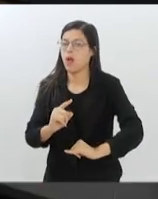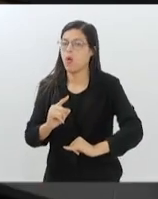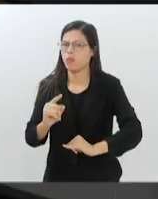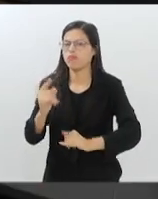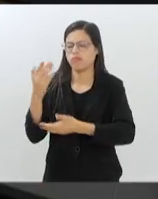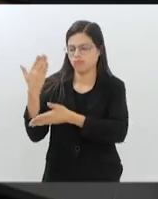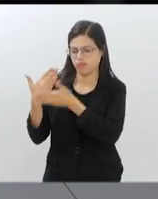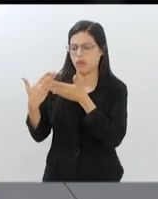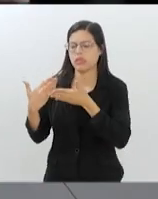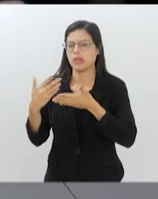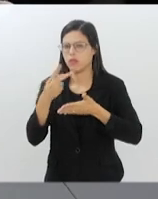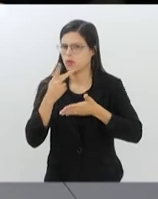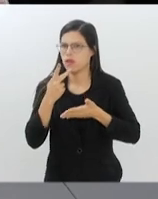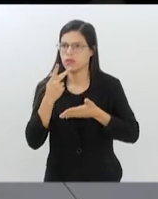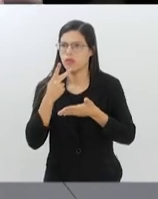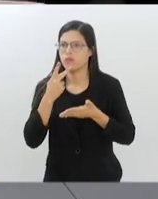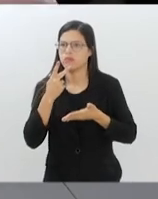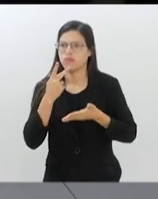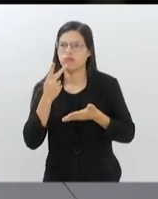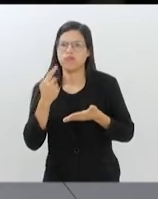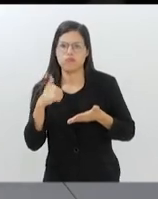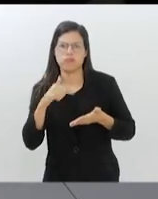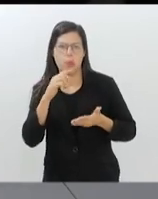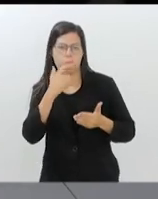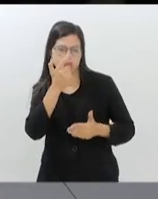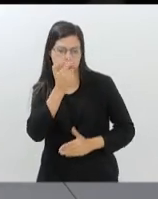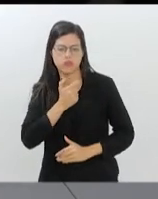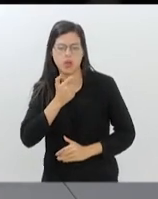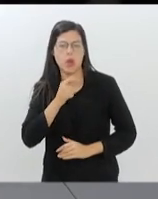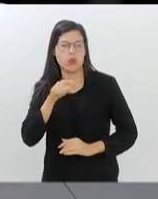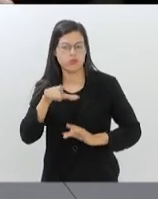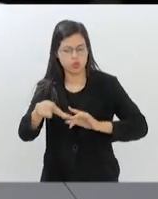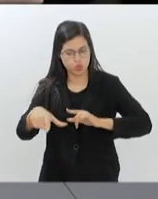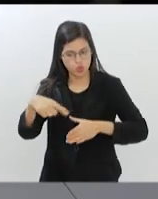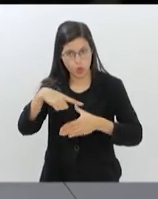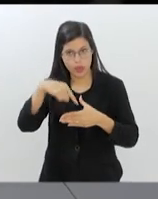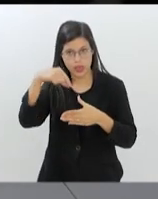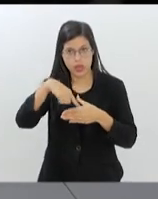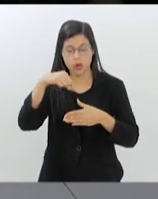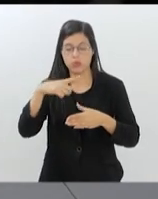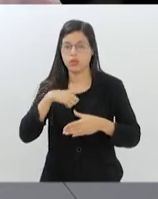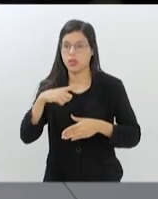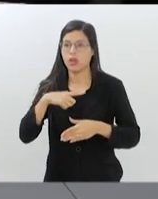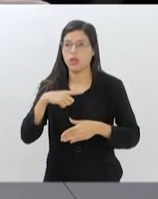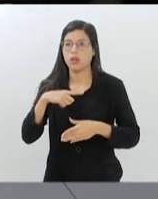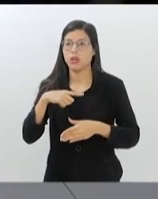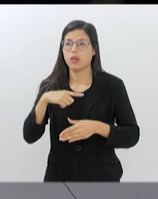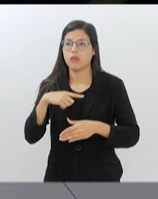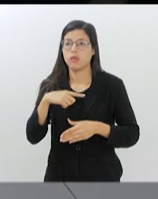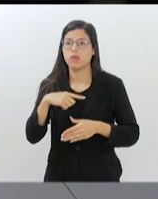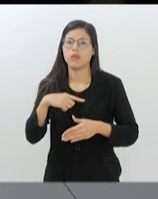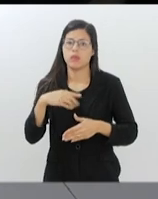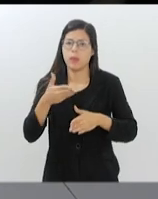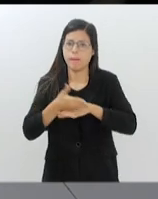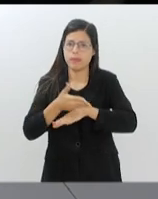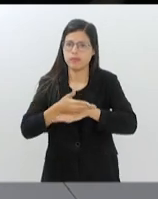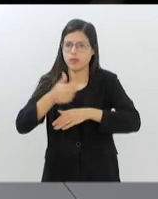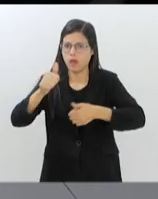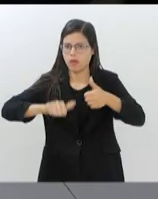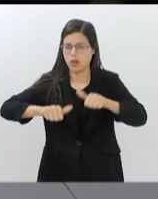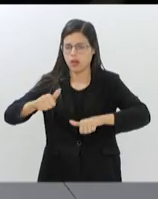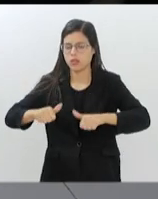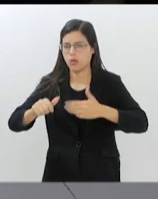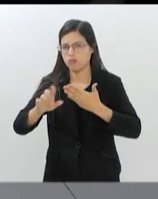processo foi feito um sorteio eu fui sorteado e participei da avaliação Técnica das propostas que foram apresentadas